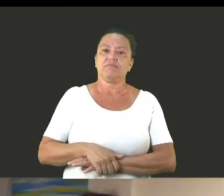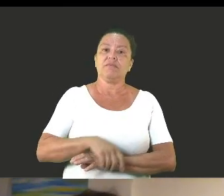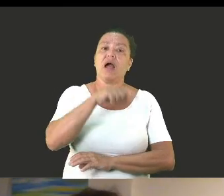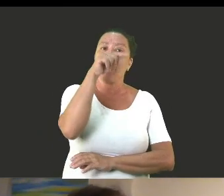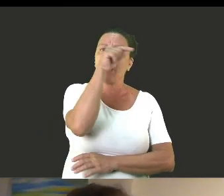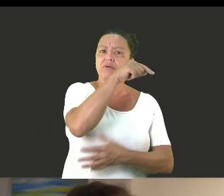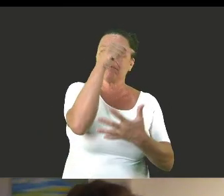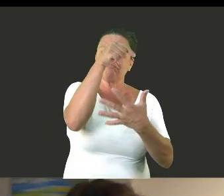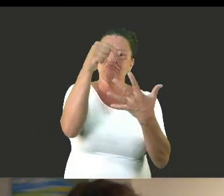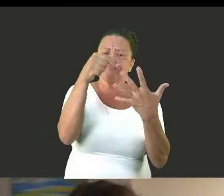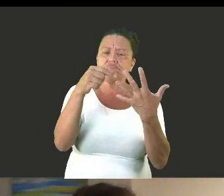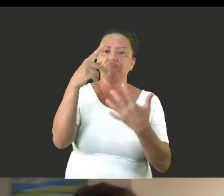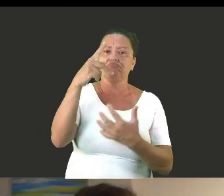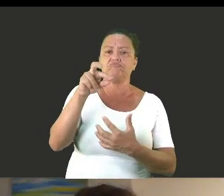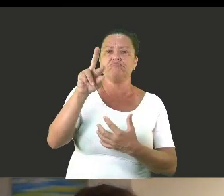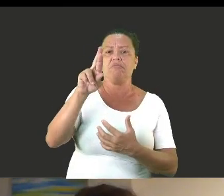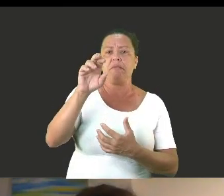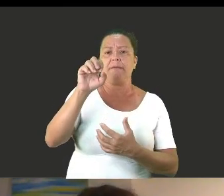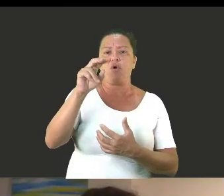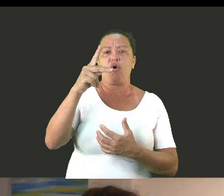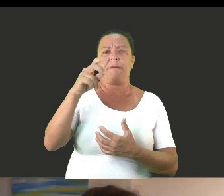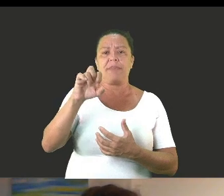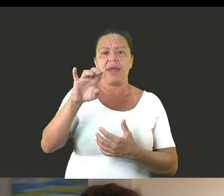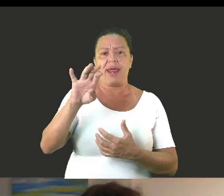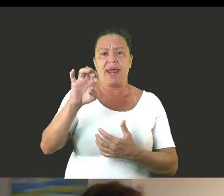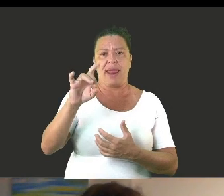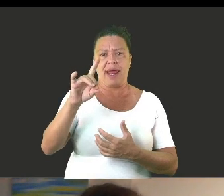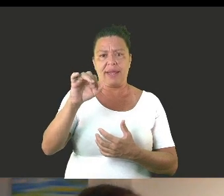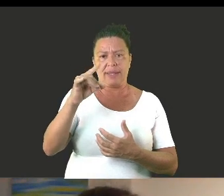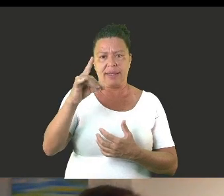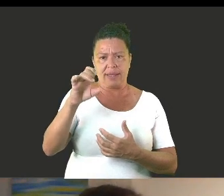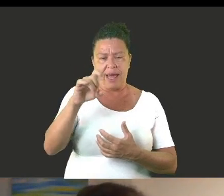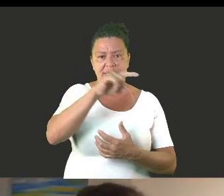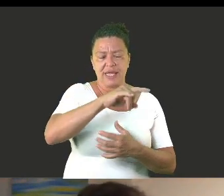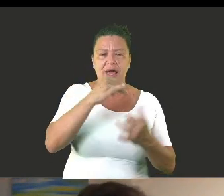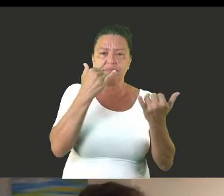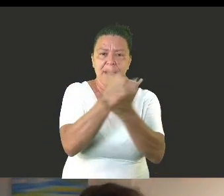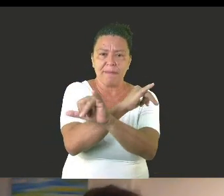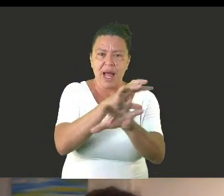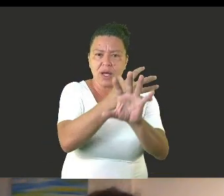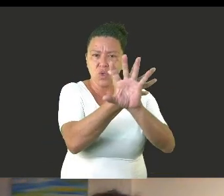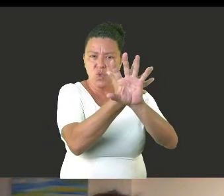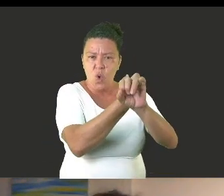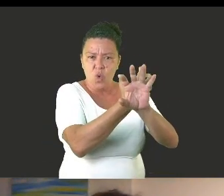dessa transmissibilidade do fluido vital, dessa energia, desse magnetismo